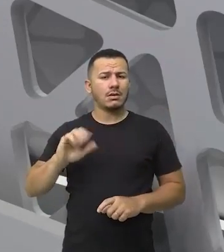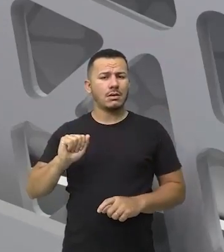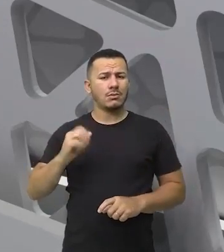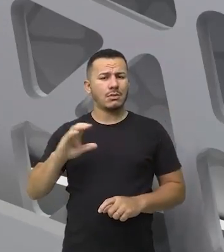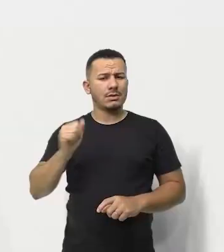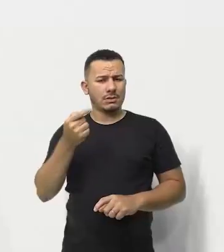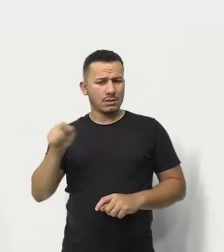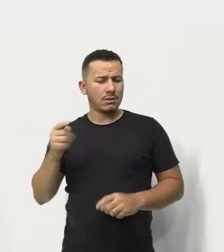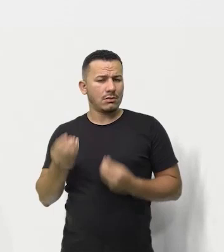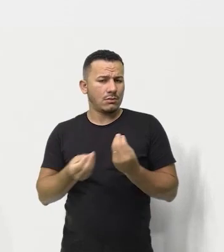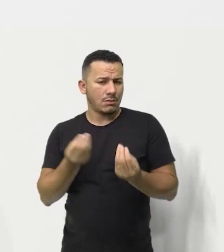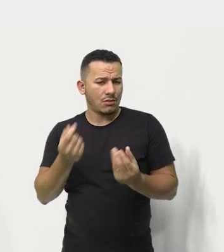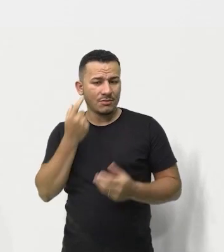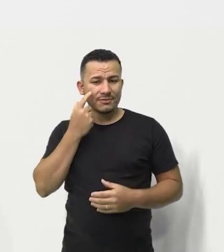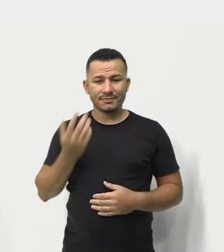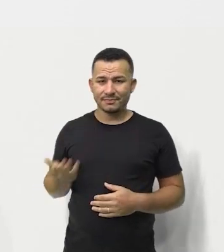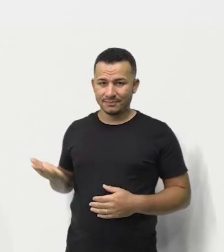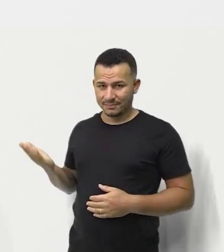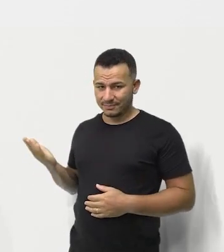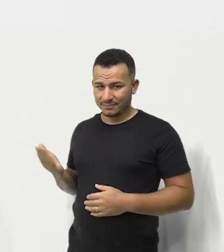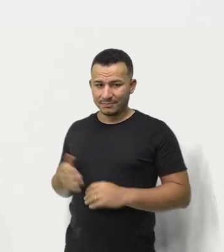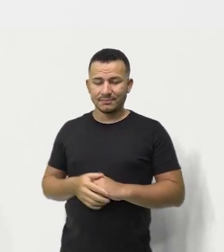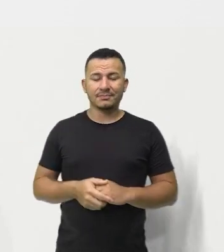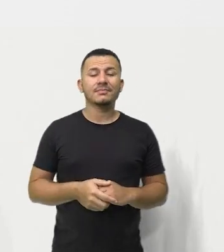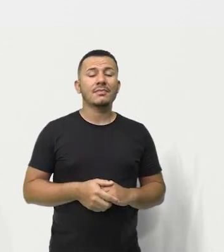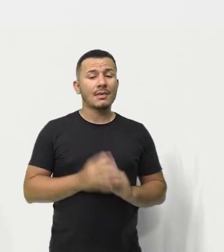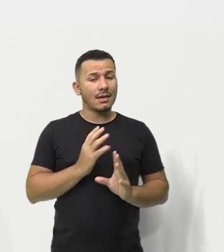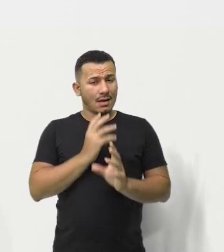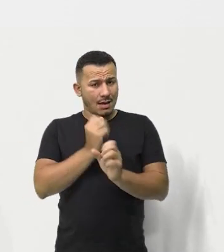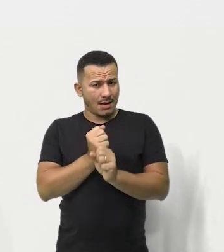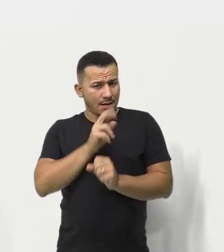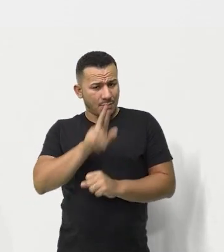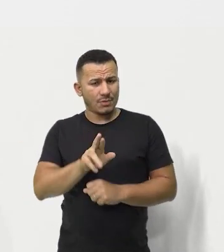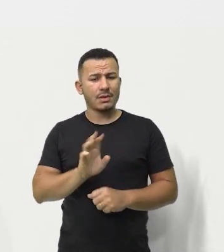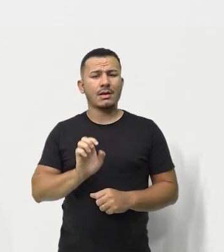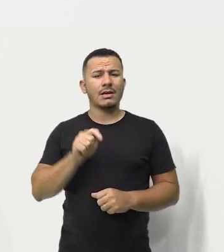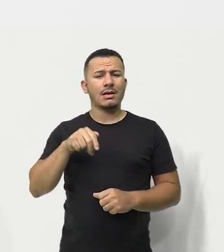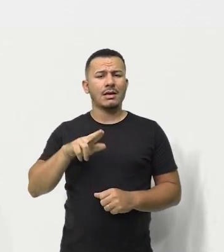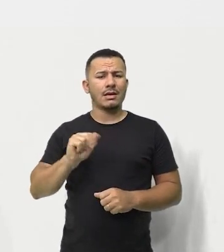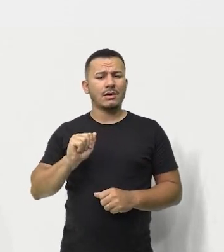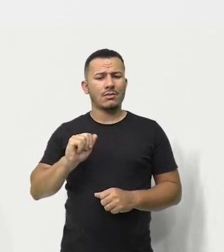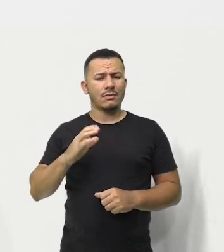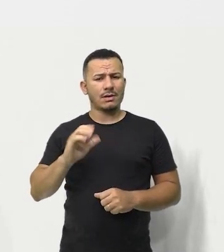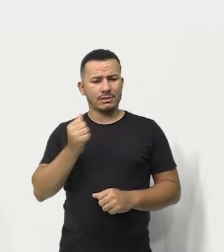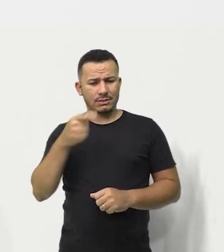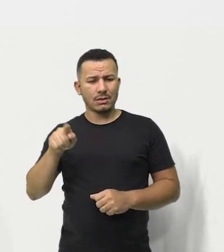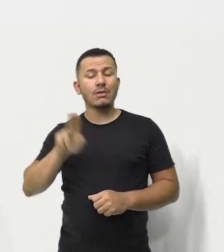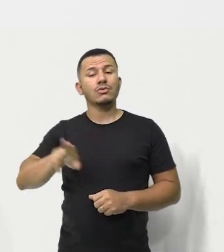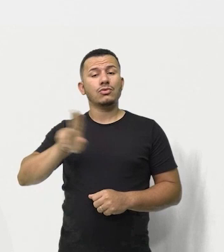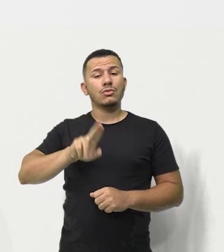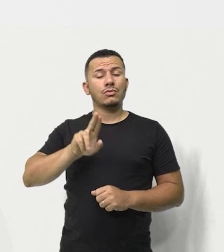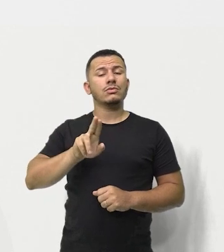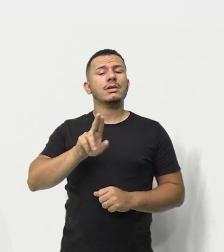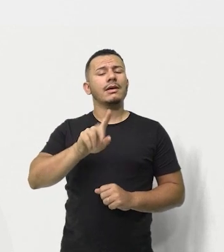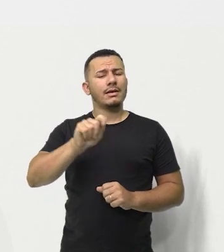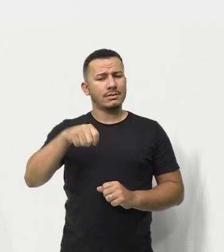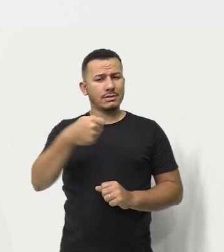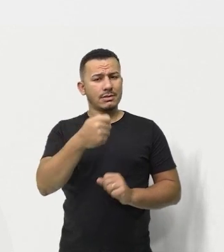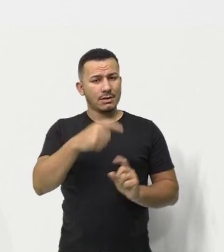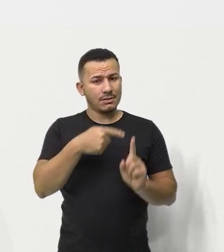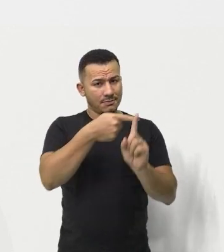que se resolve? Olha só, me segue. Para resolver equações, utilizamos o princípio aditivo,